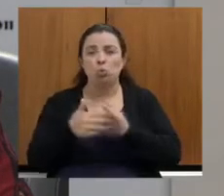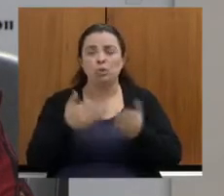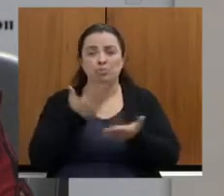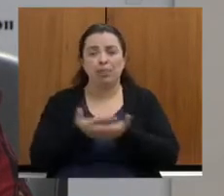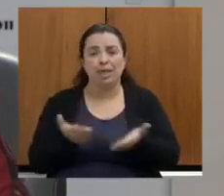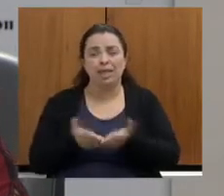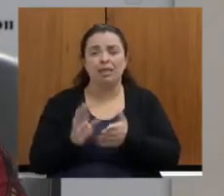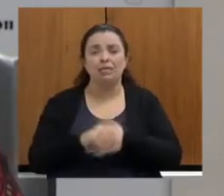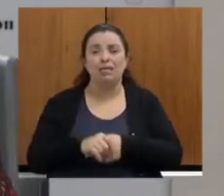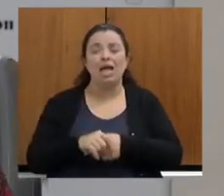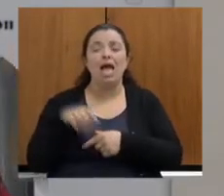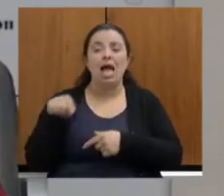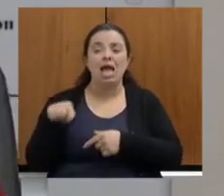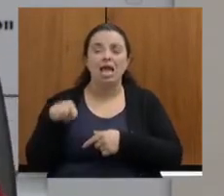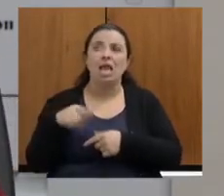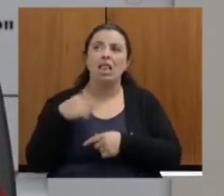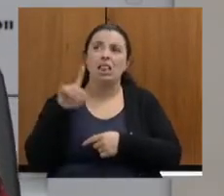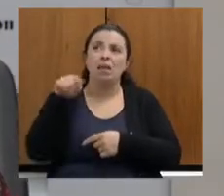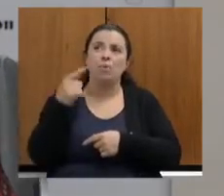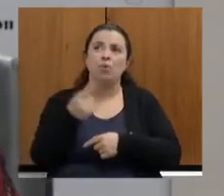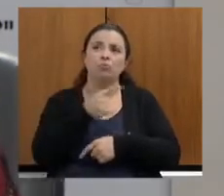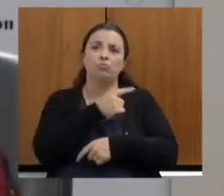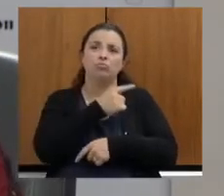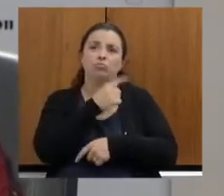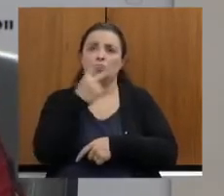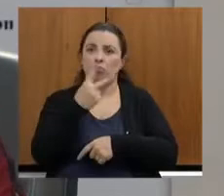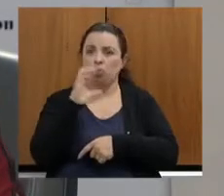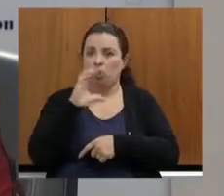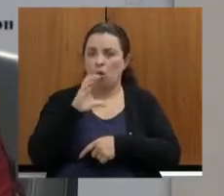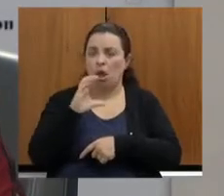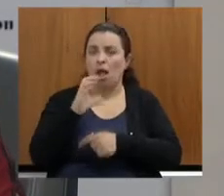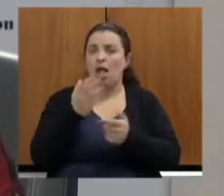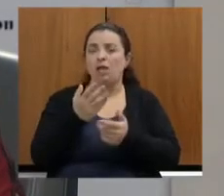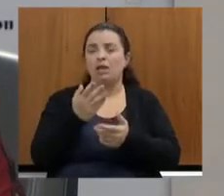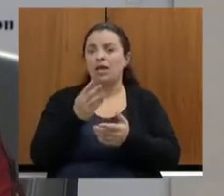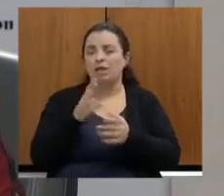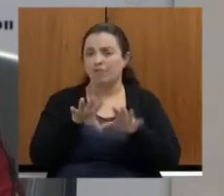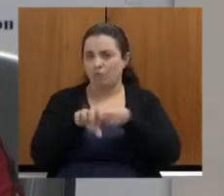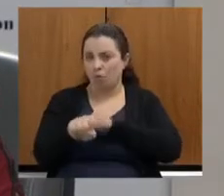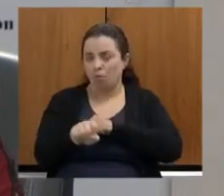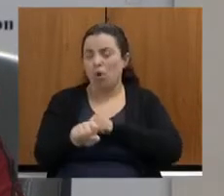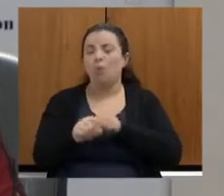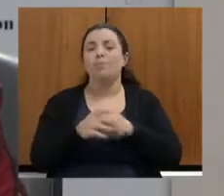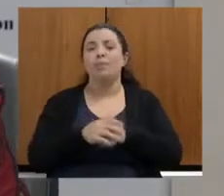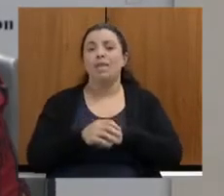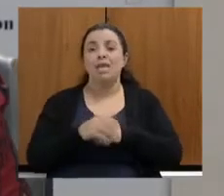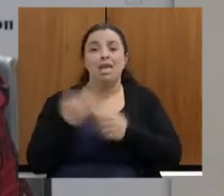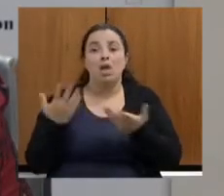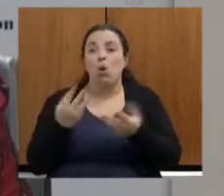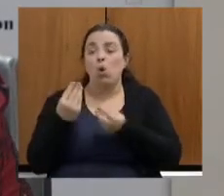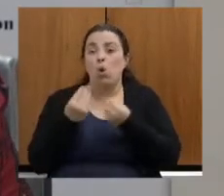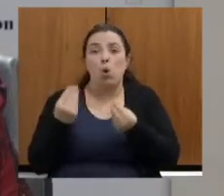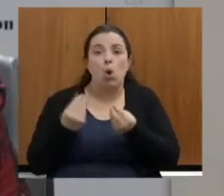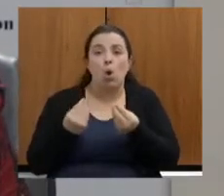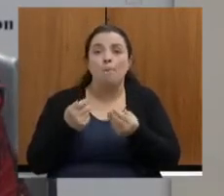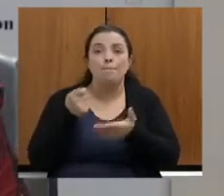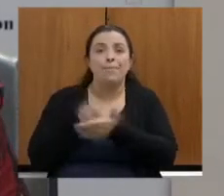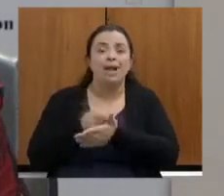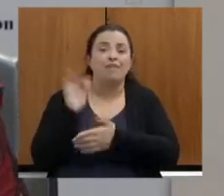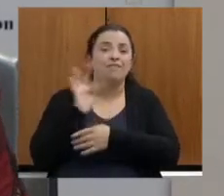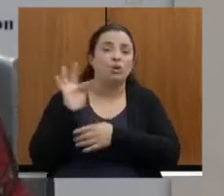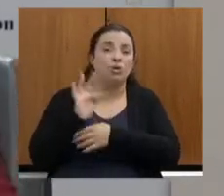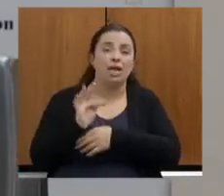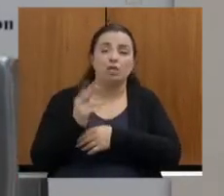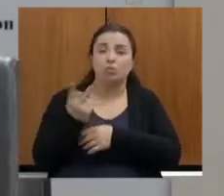2º Grau né que não tinha condição deu por dois na faculdade e ali na terra também não tinha condição de